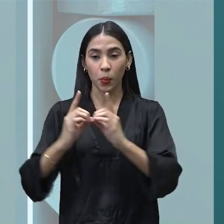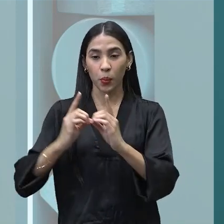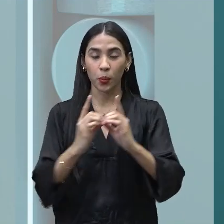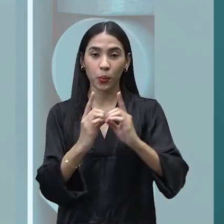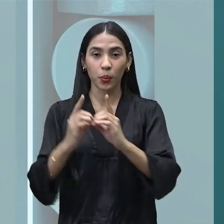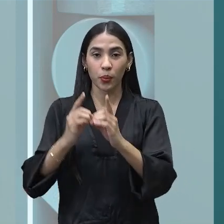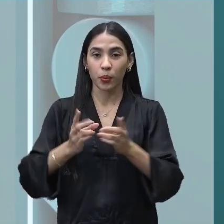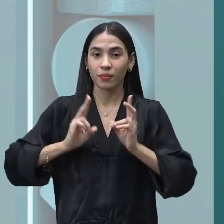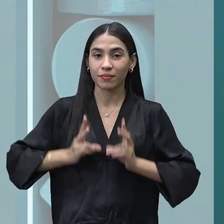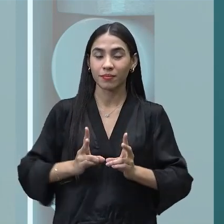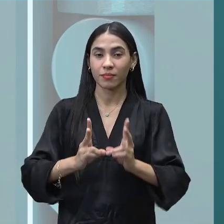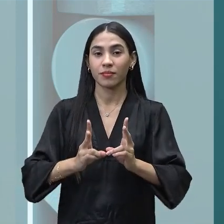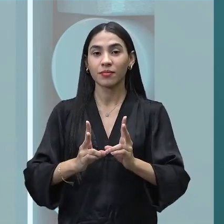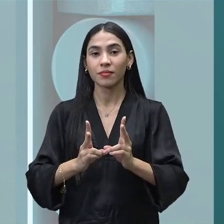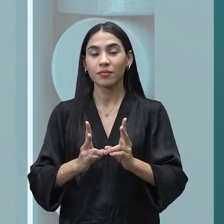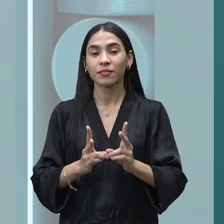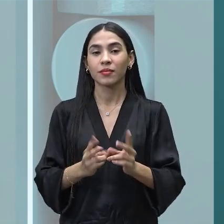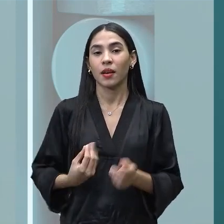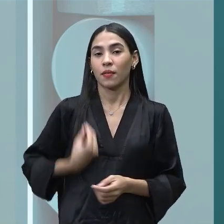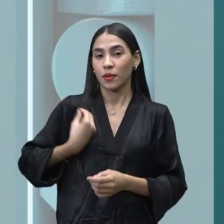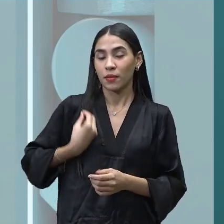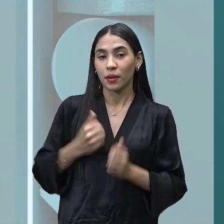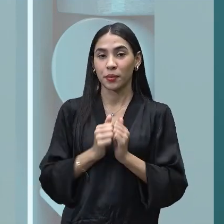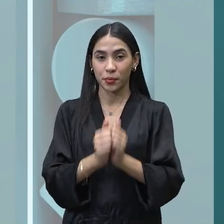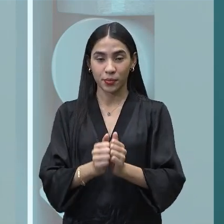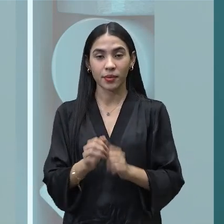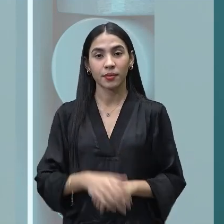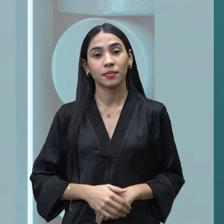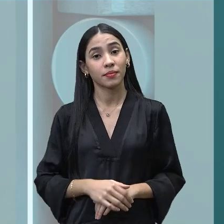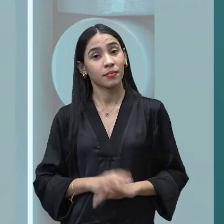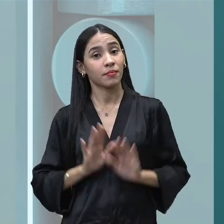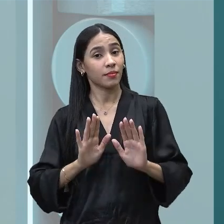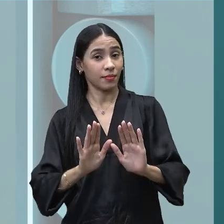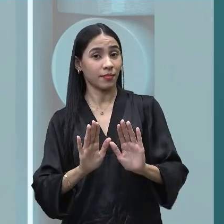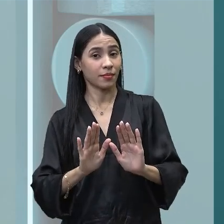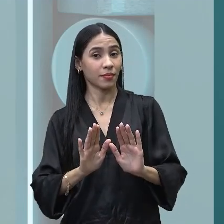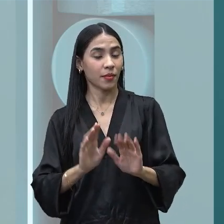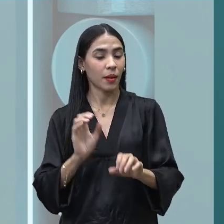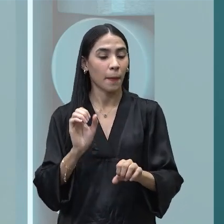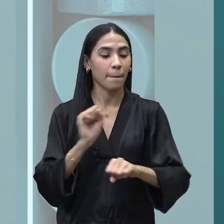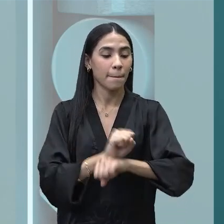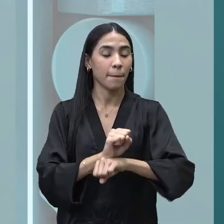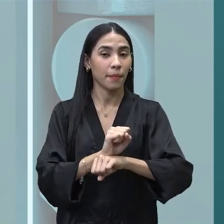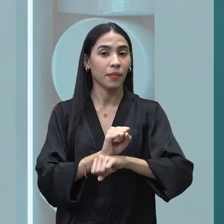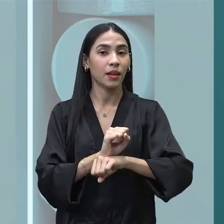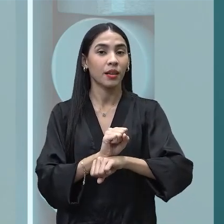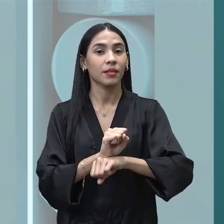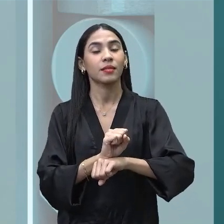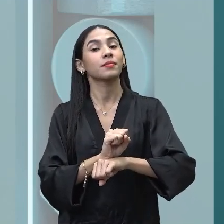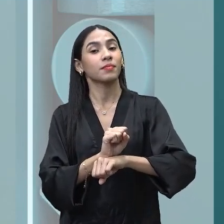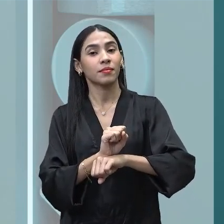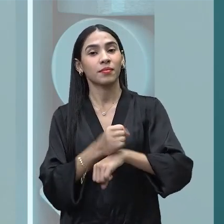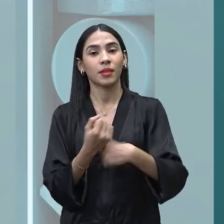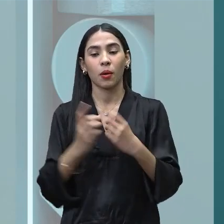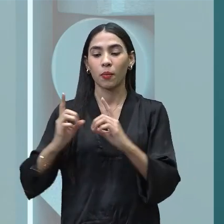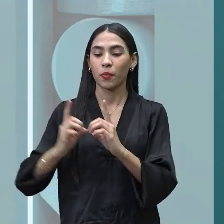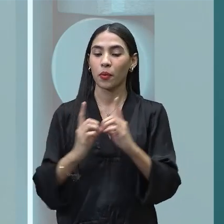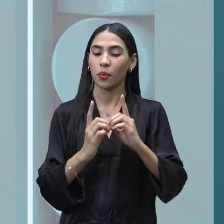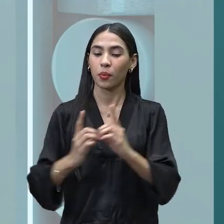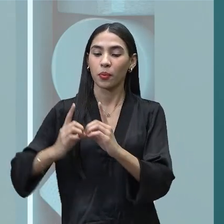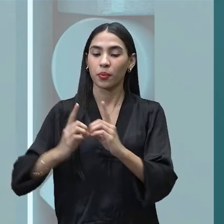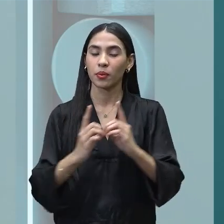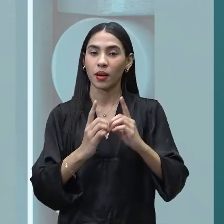do lado da outra, ali vivendo juntas. E de repente eles param, ok? Ali no meio